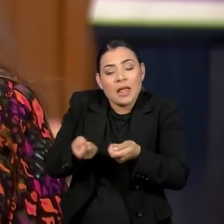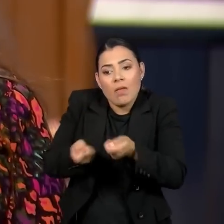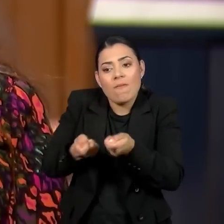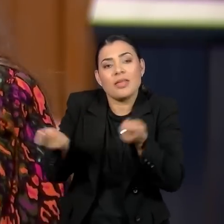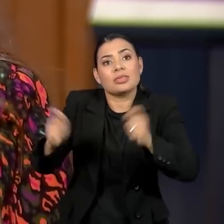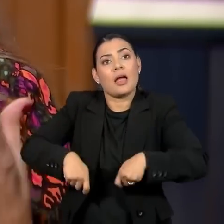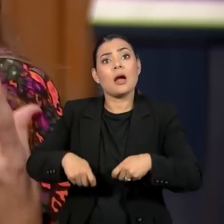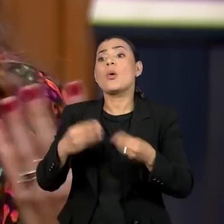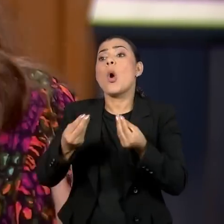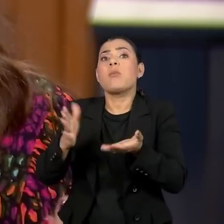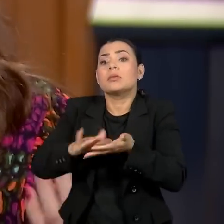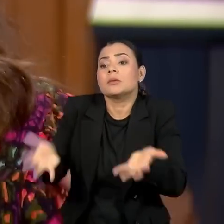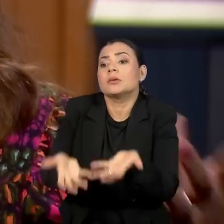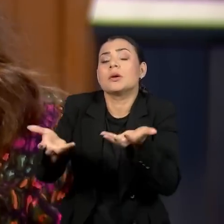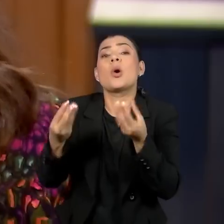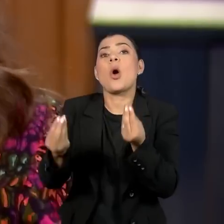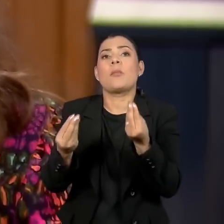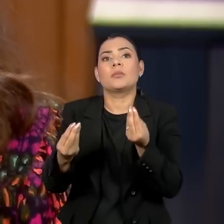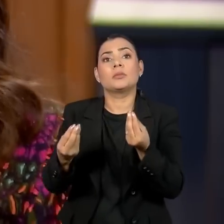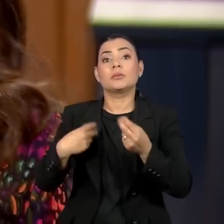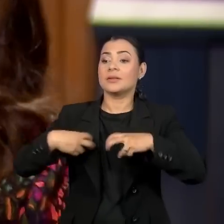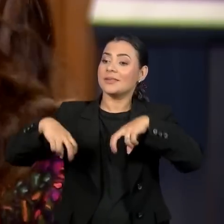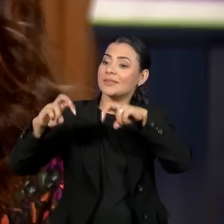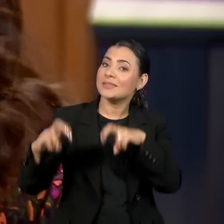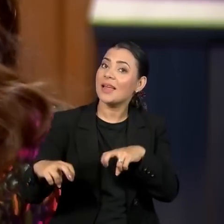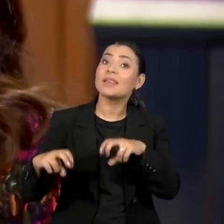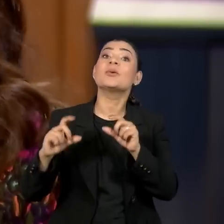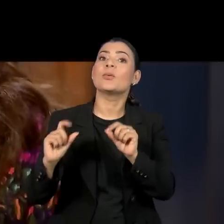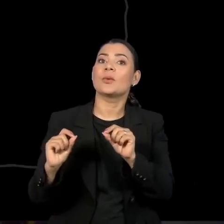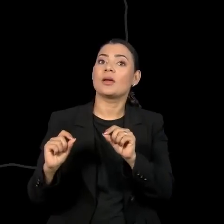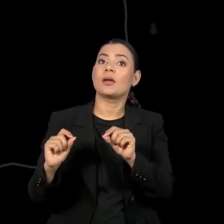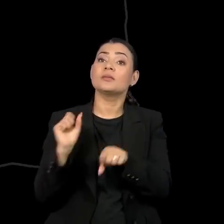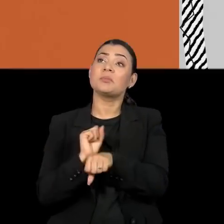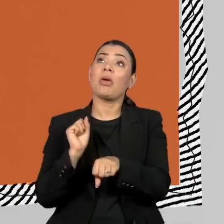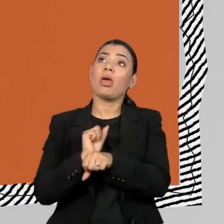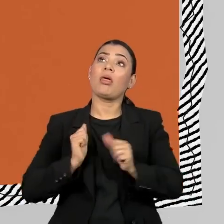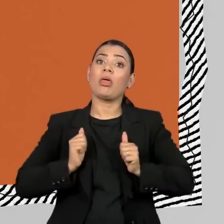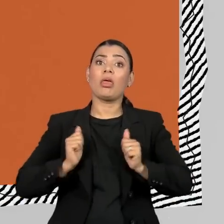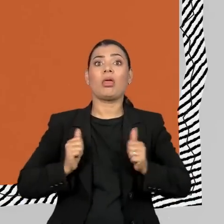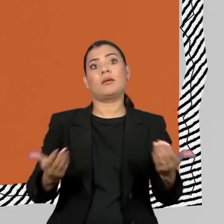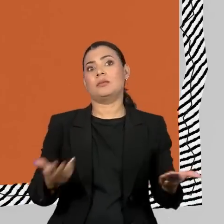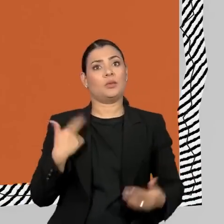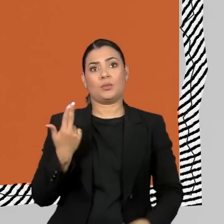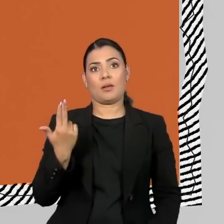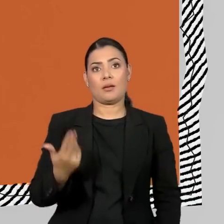faz o quê? Culturalmente nós sentamos e ficamos esperando.